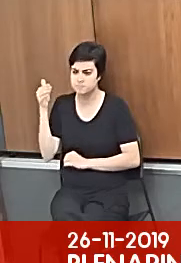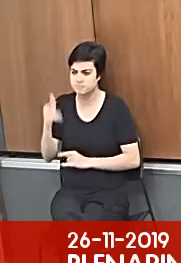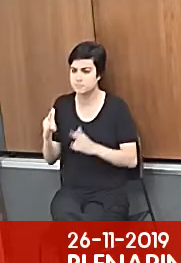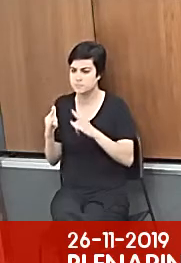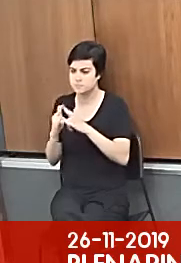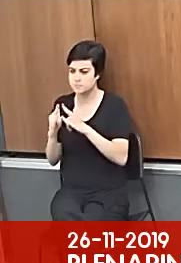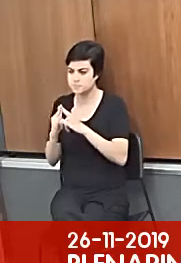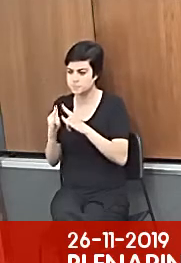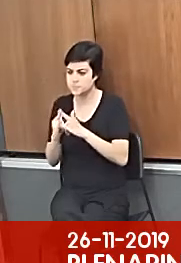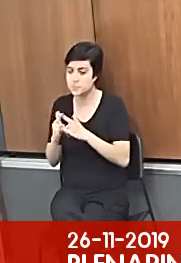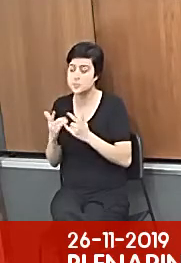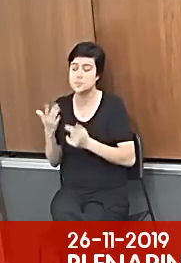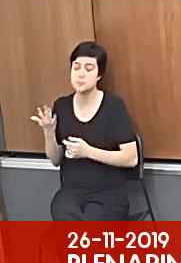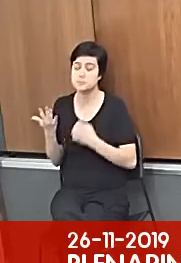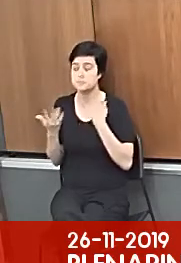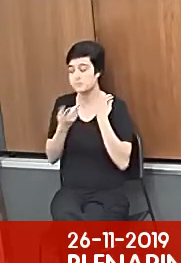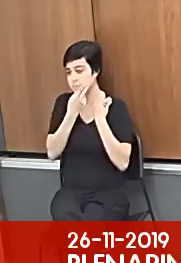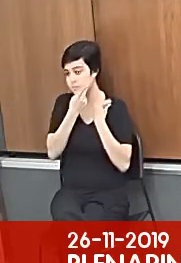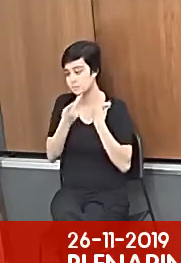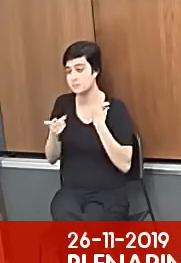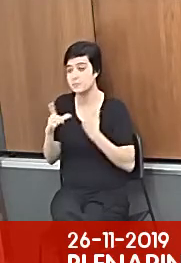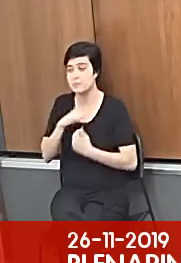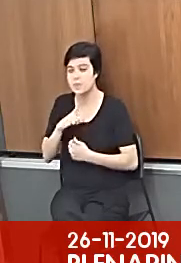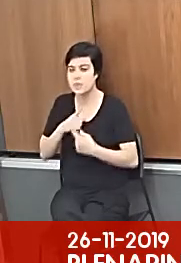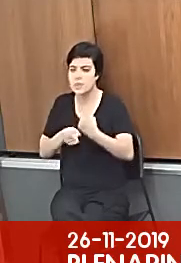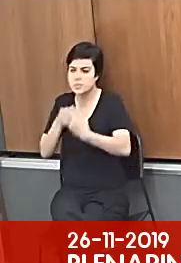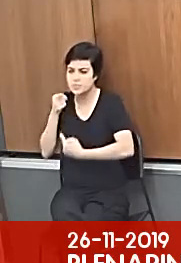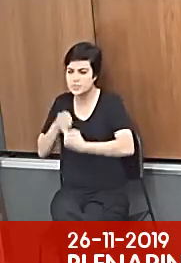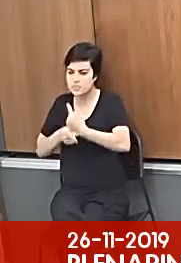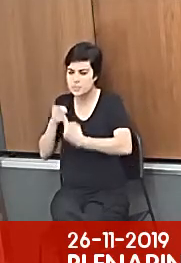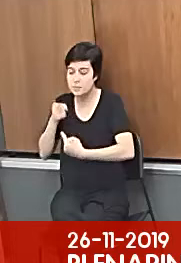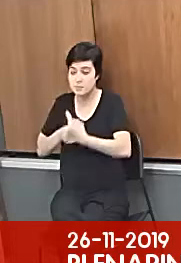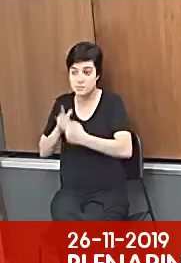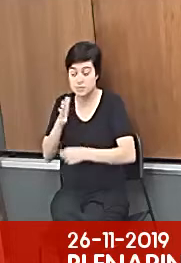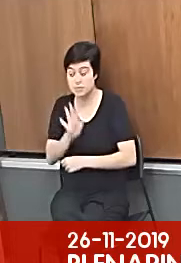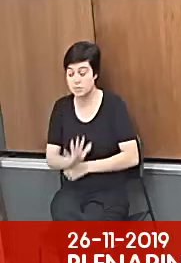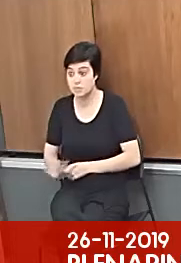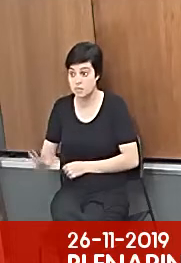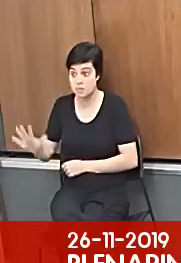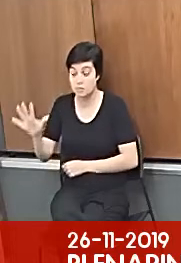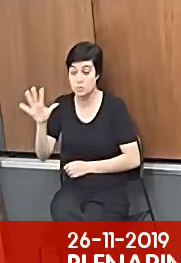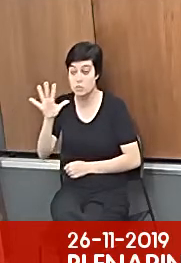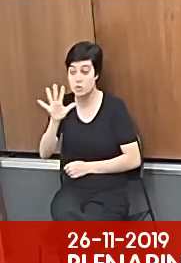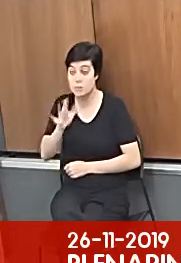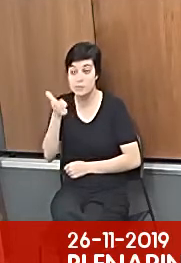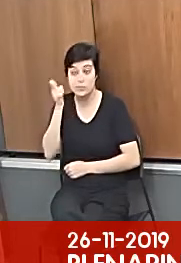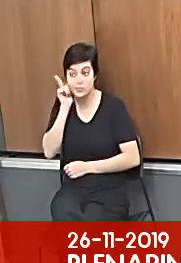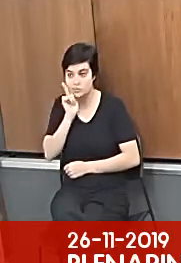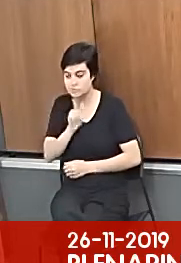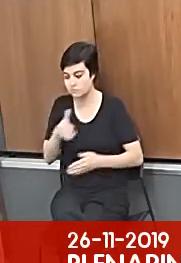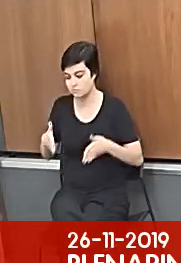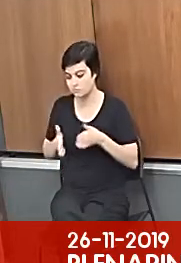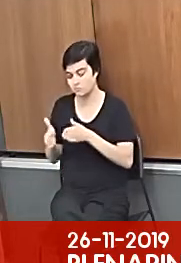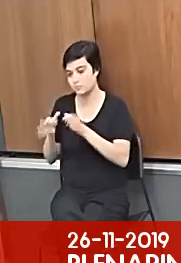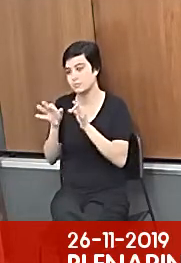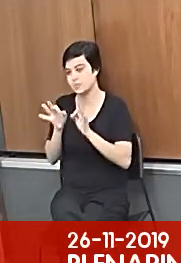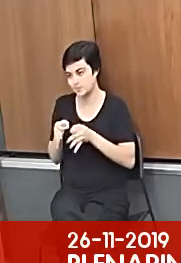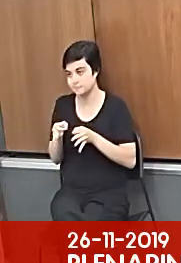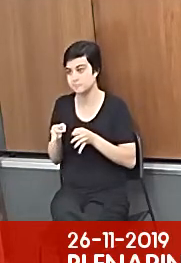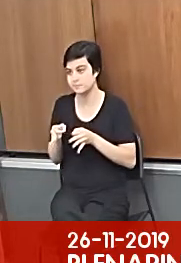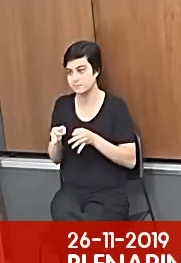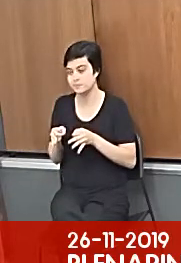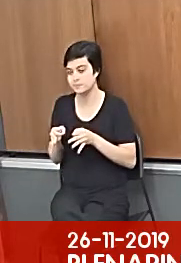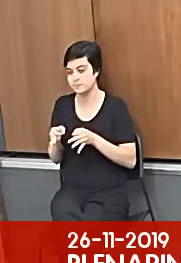Nacional e está havendo um amplo debate a nível nacional para achar esse caminho. E eu acho que é isso